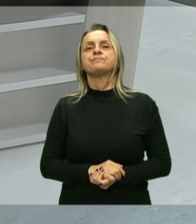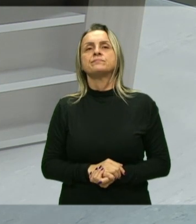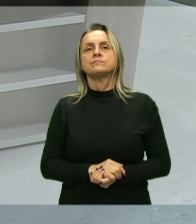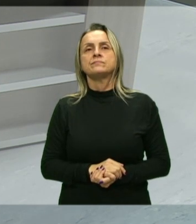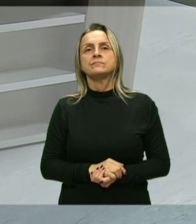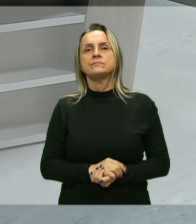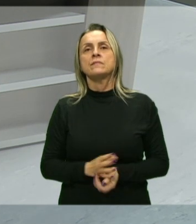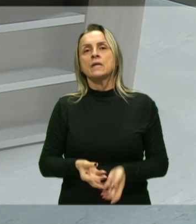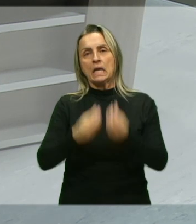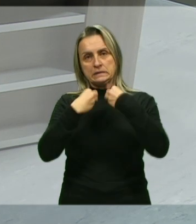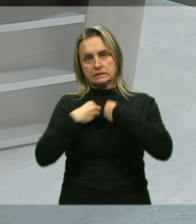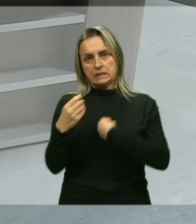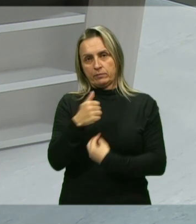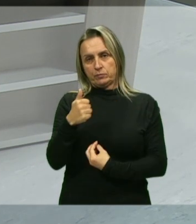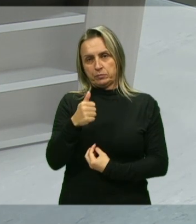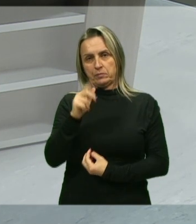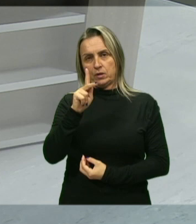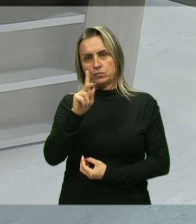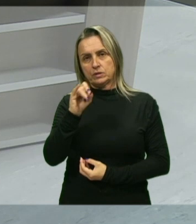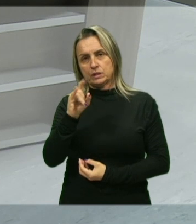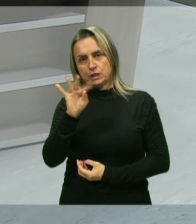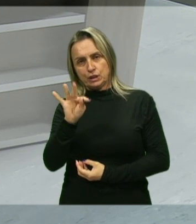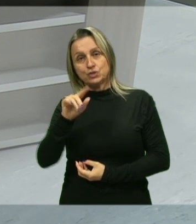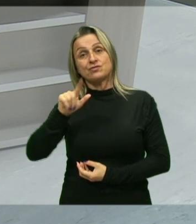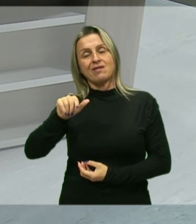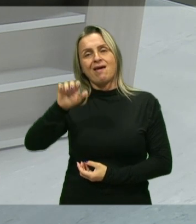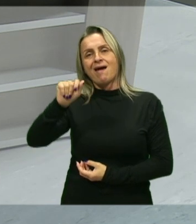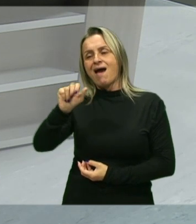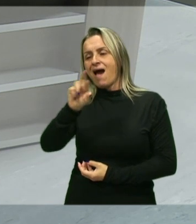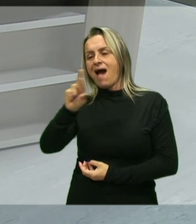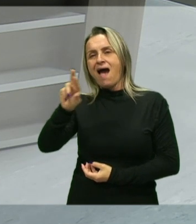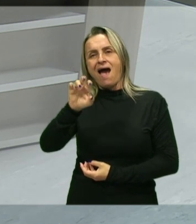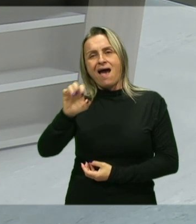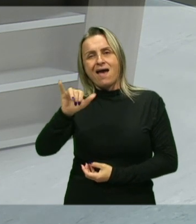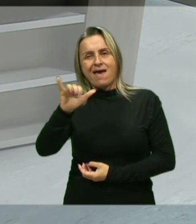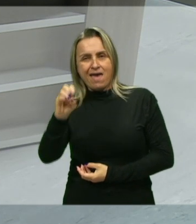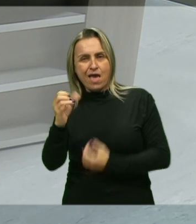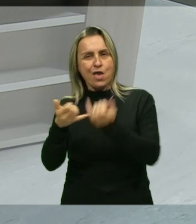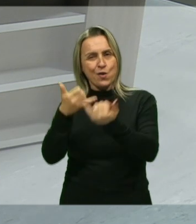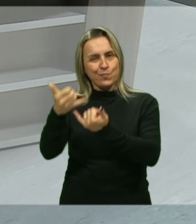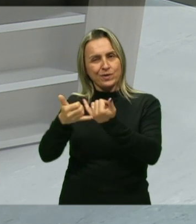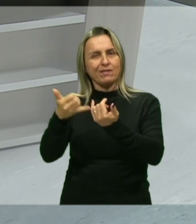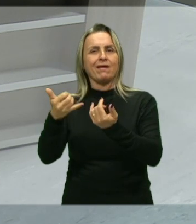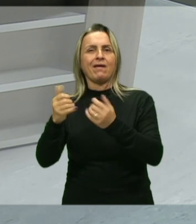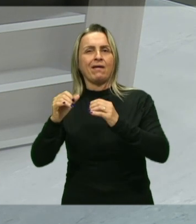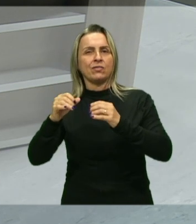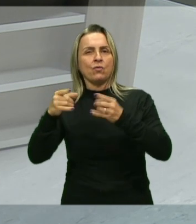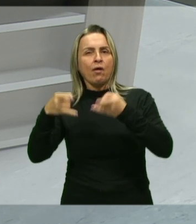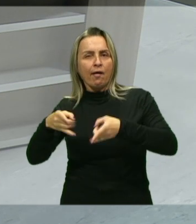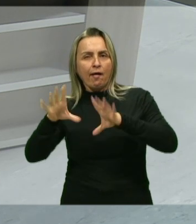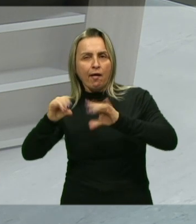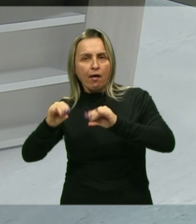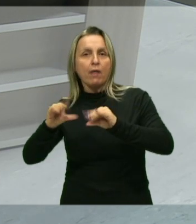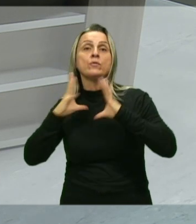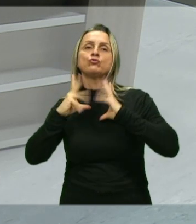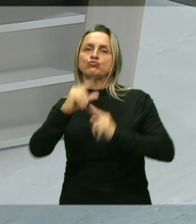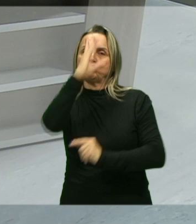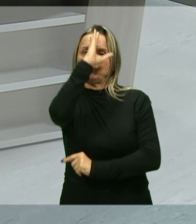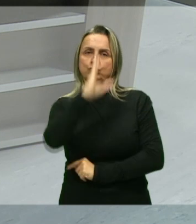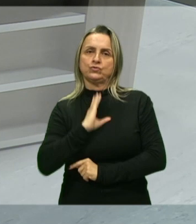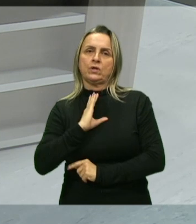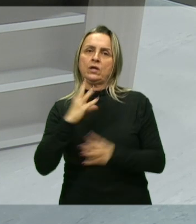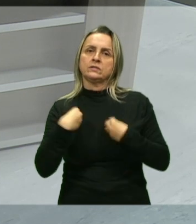geralmente é extremamente caro, né, que é um arreio, né, é um brinquedinho, é uma caminha, então ele recebe tudo isso de forma gratuita. Por isso que